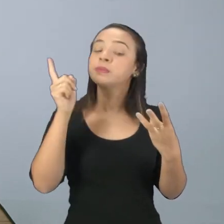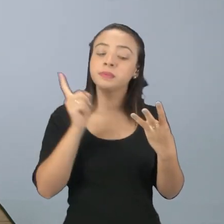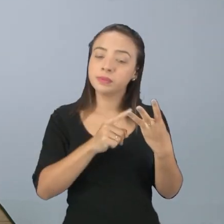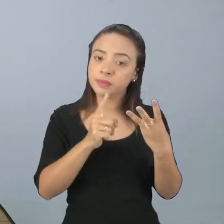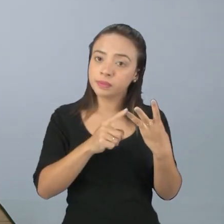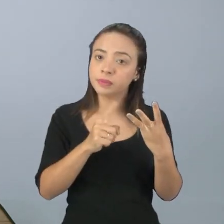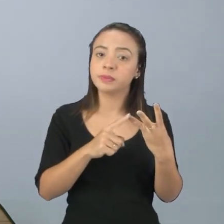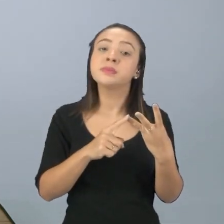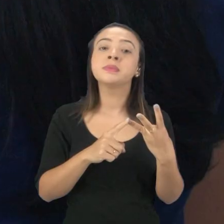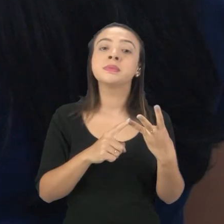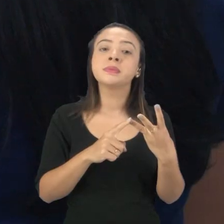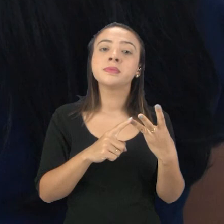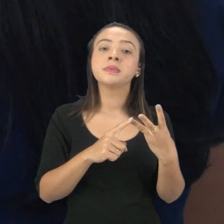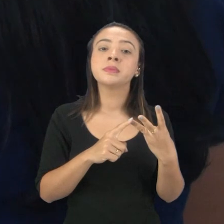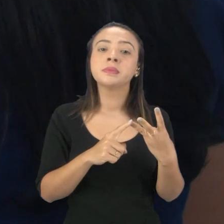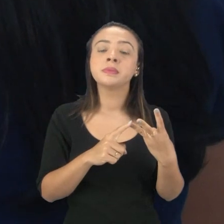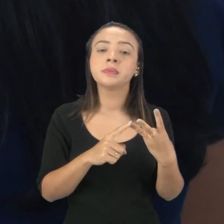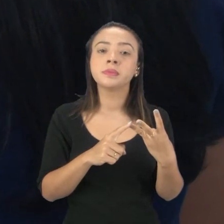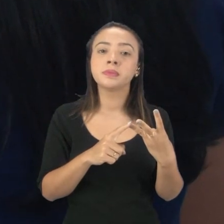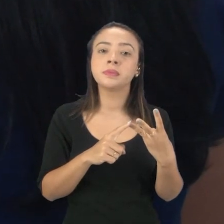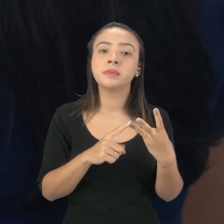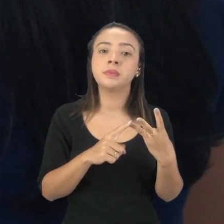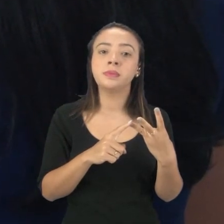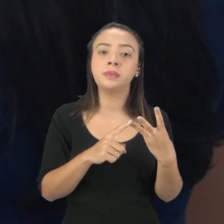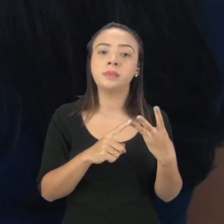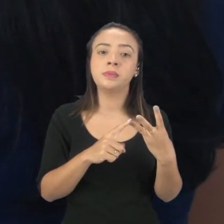O terceiro porquê, ó,